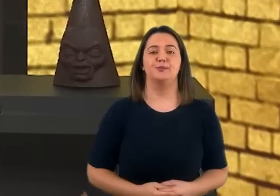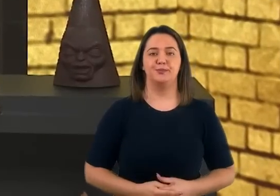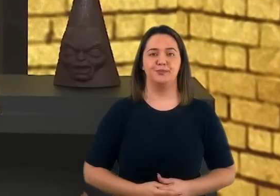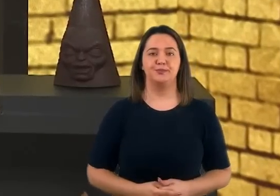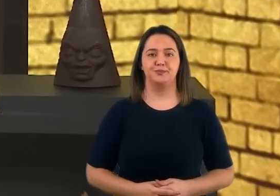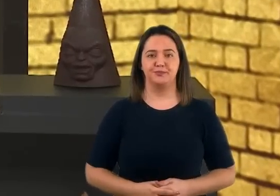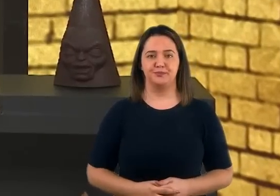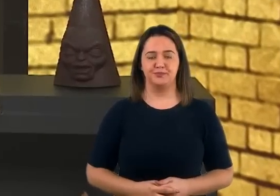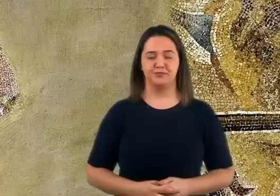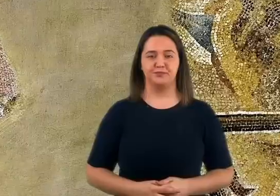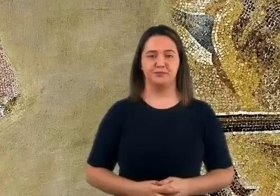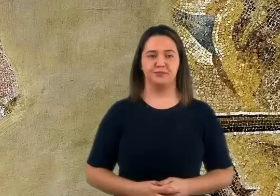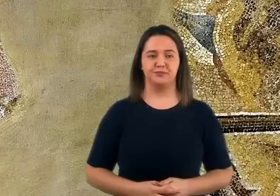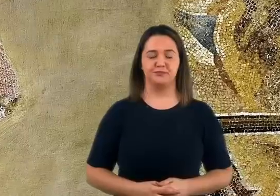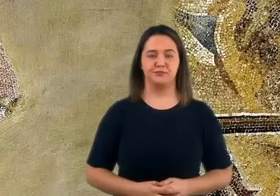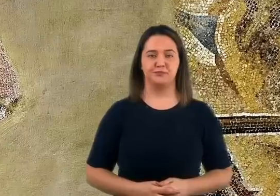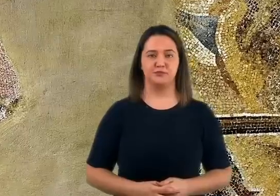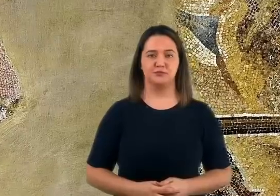aconteceu com Alexandre o Grande.